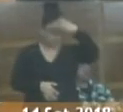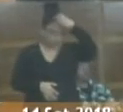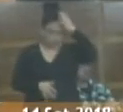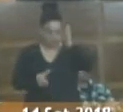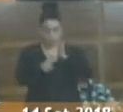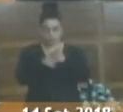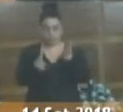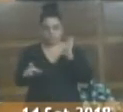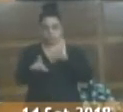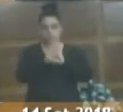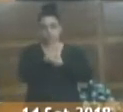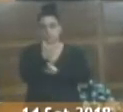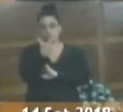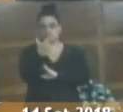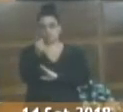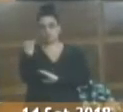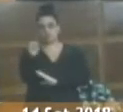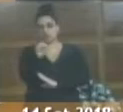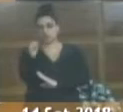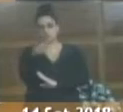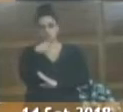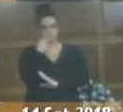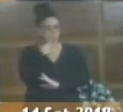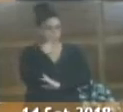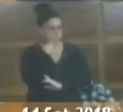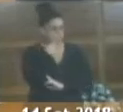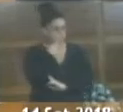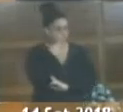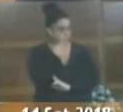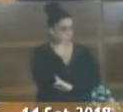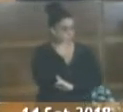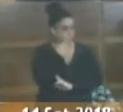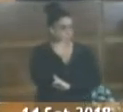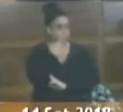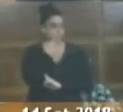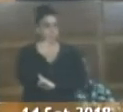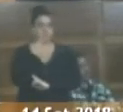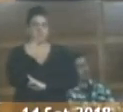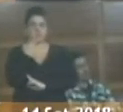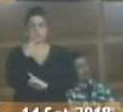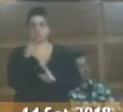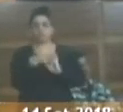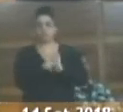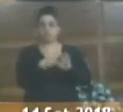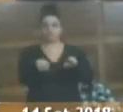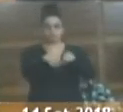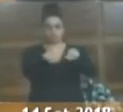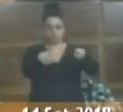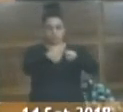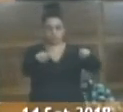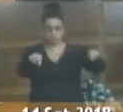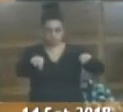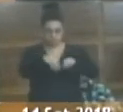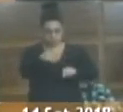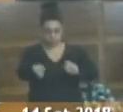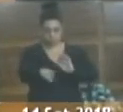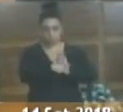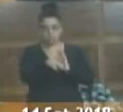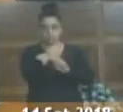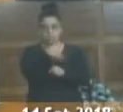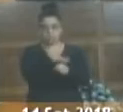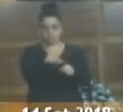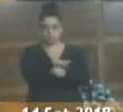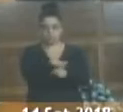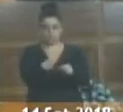a Lei 2088, que dispõe, que é a lei que dispõe sobre as diretrizes territoriais da Ilha Grande. Ela foi